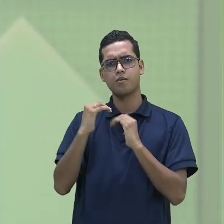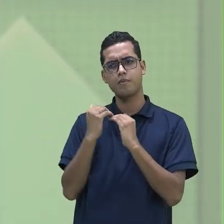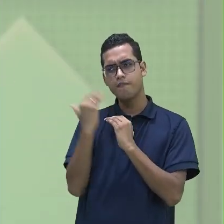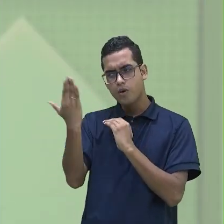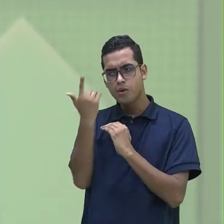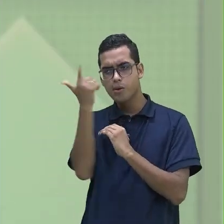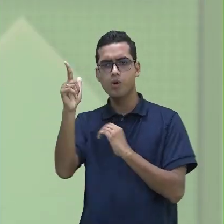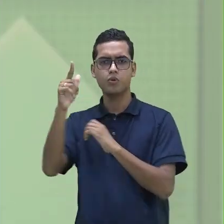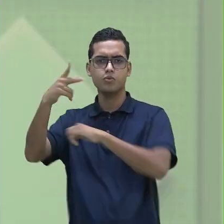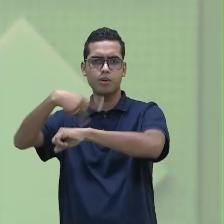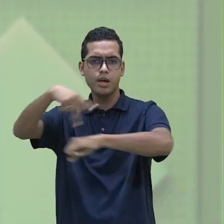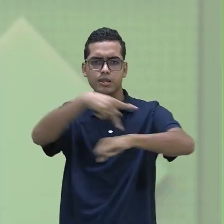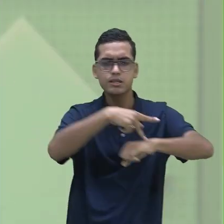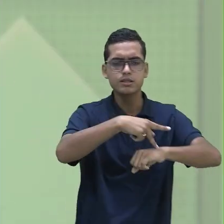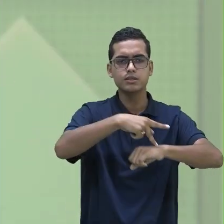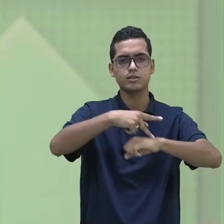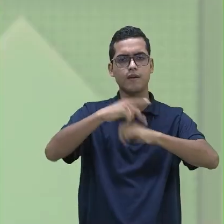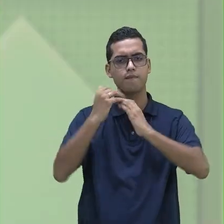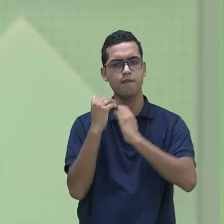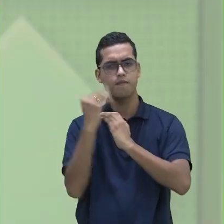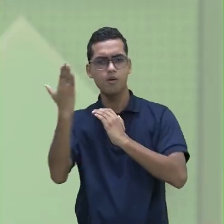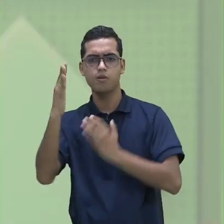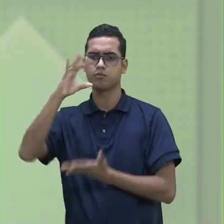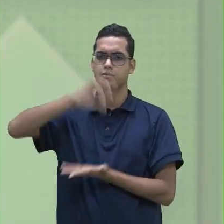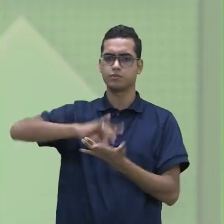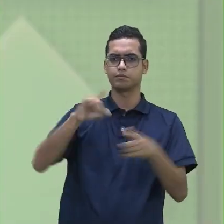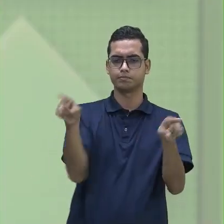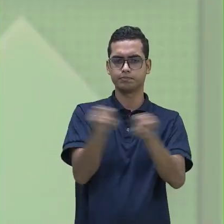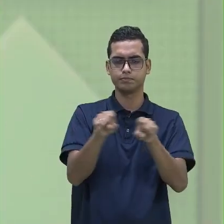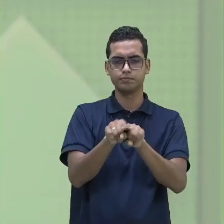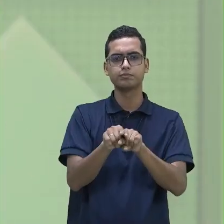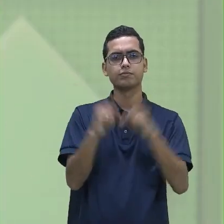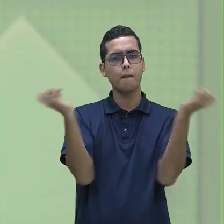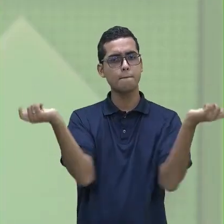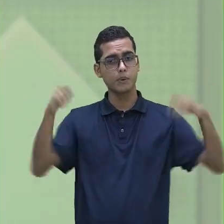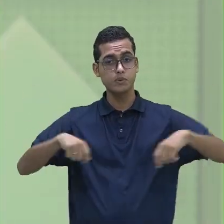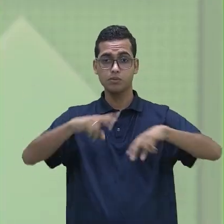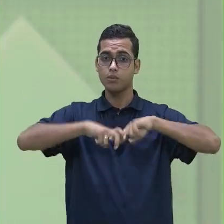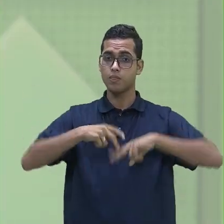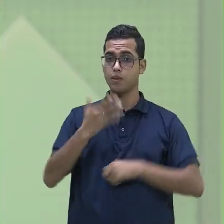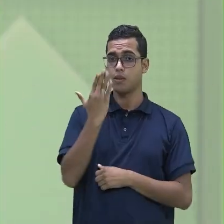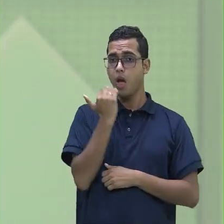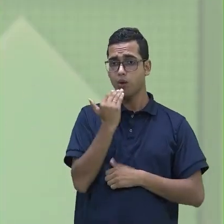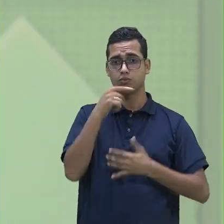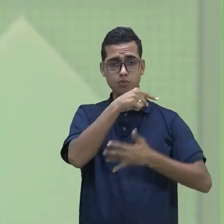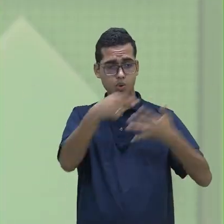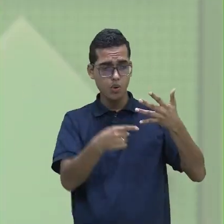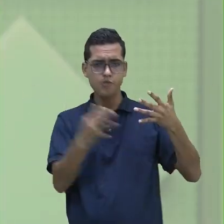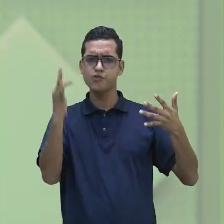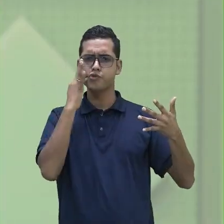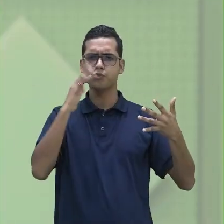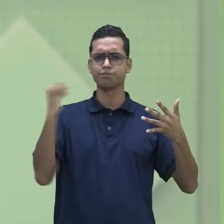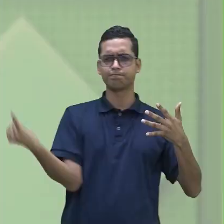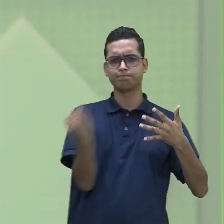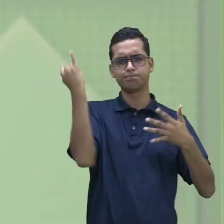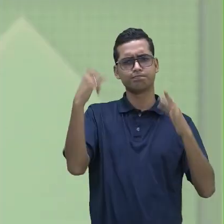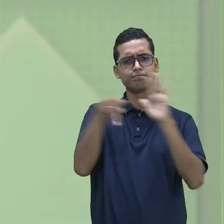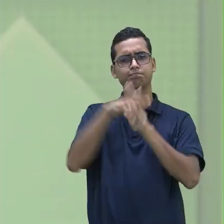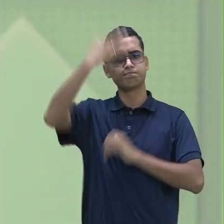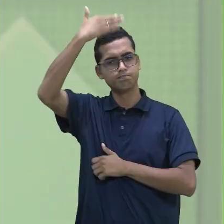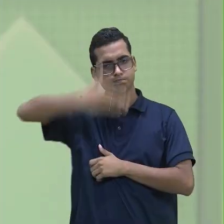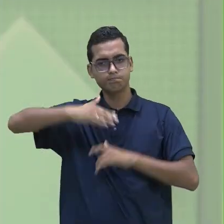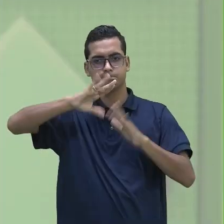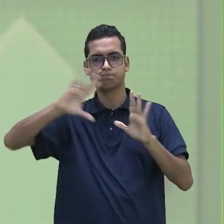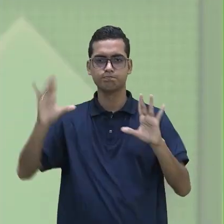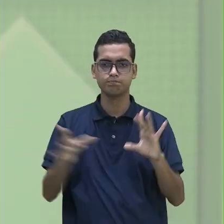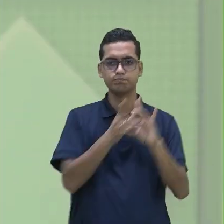por que não? Né? Porque esses alimentos eles têm uma importância comprovada, ligada à